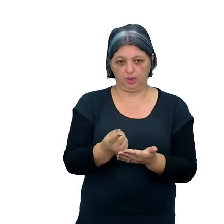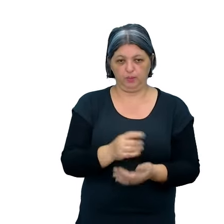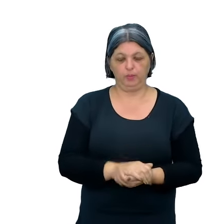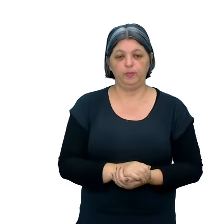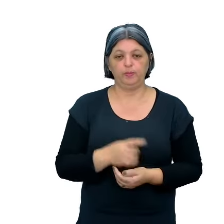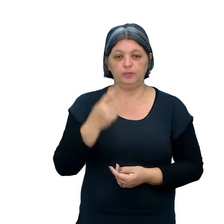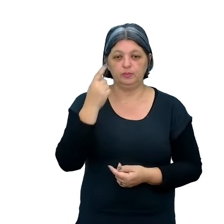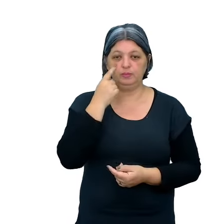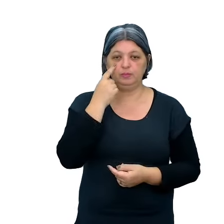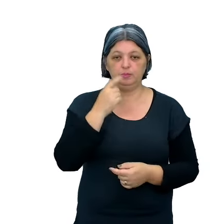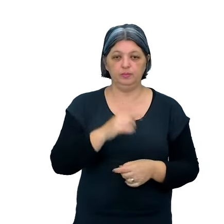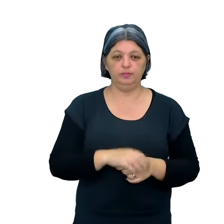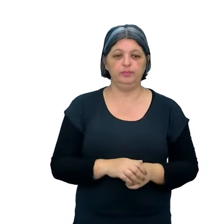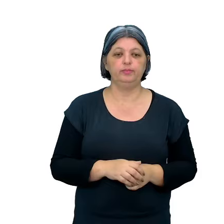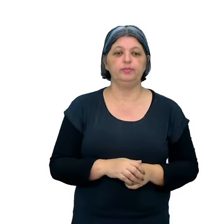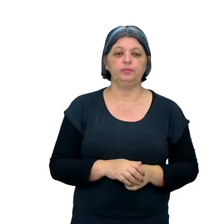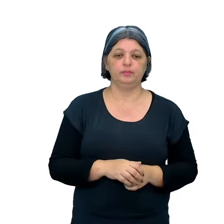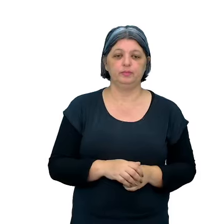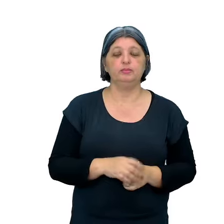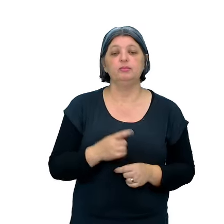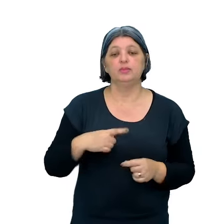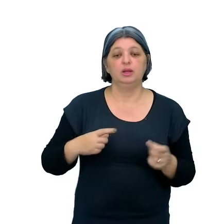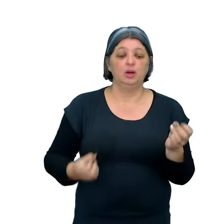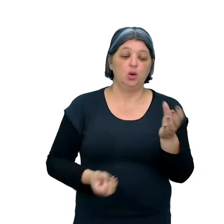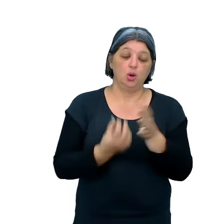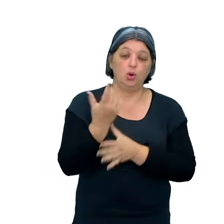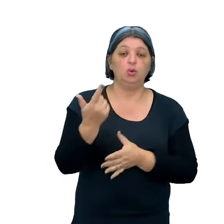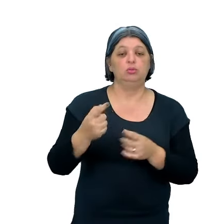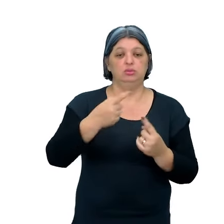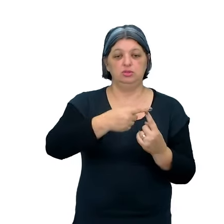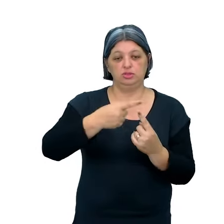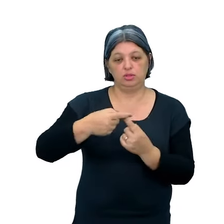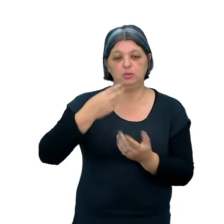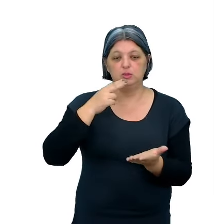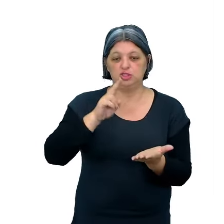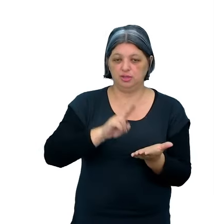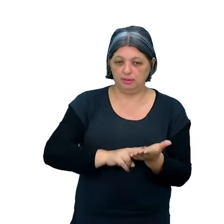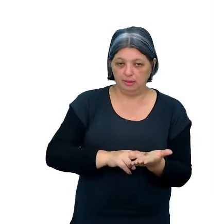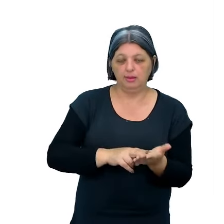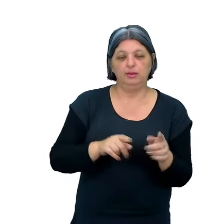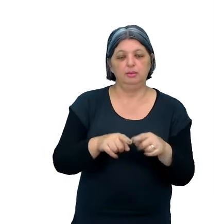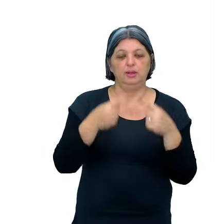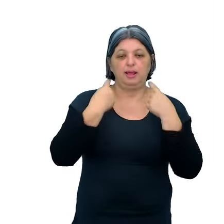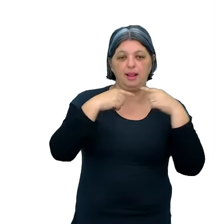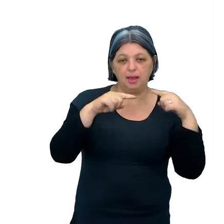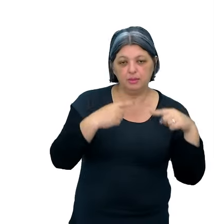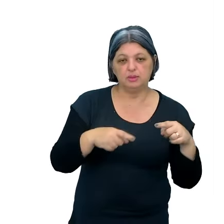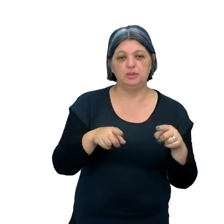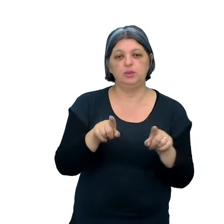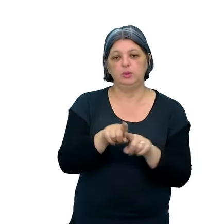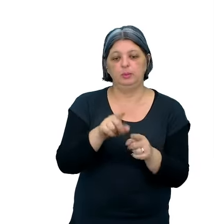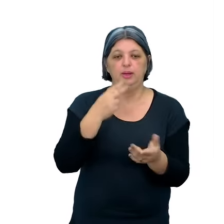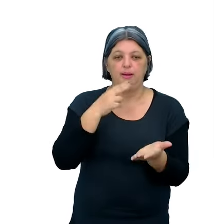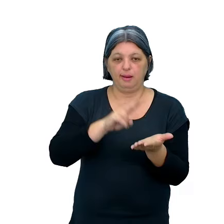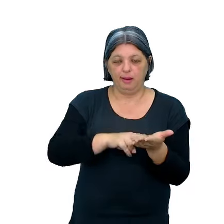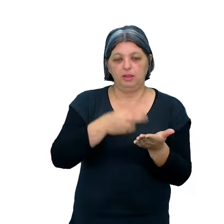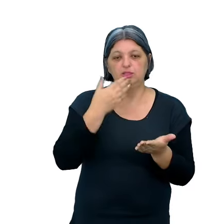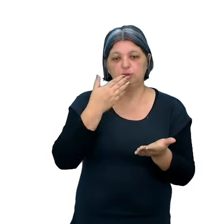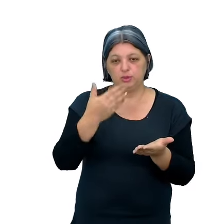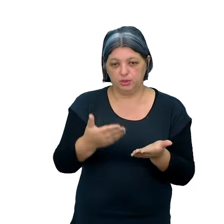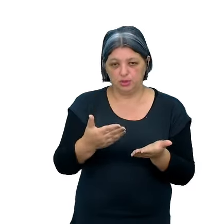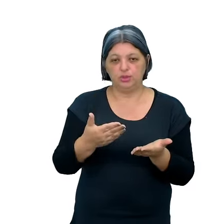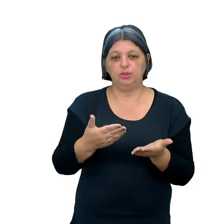que daí vai derivar outros tipos de carta, como cartas de reclamação, cartas de solicitação, cartas